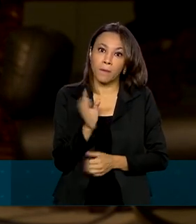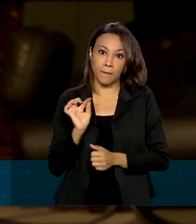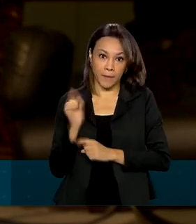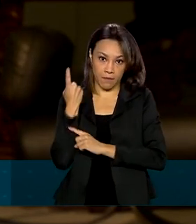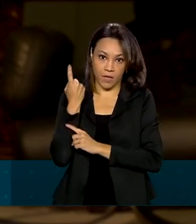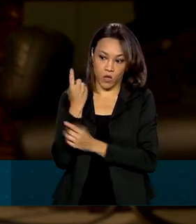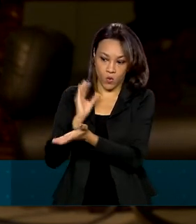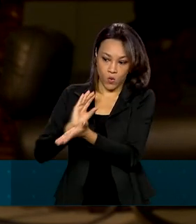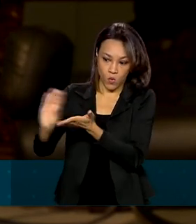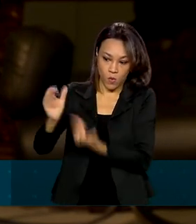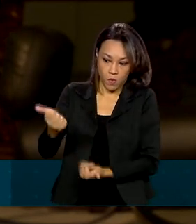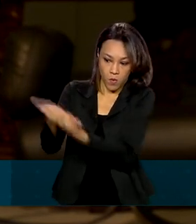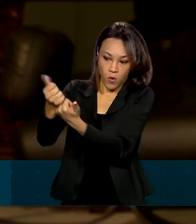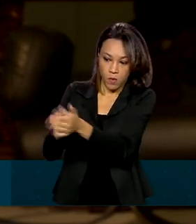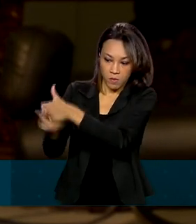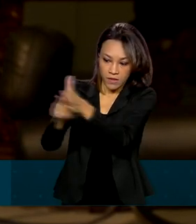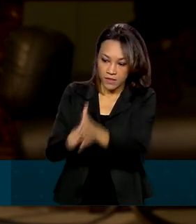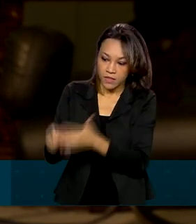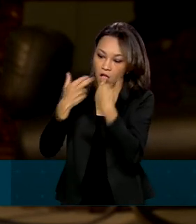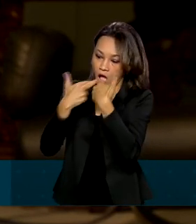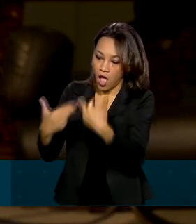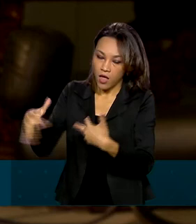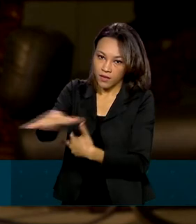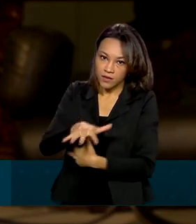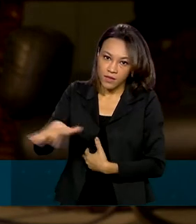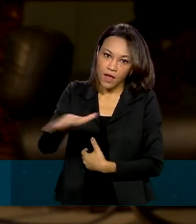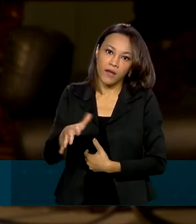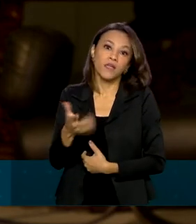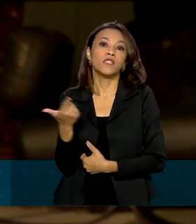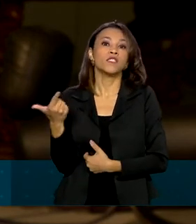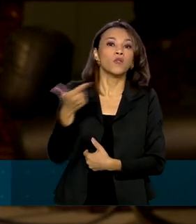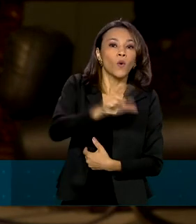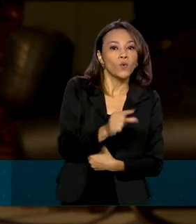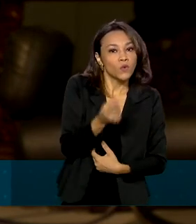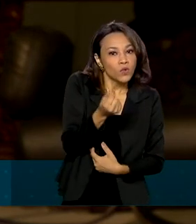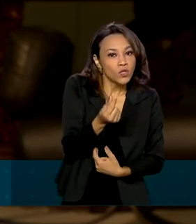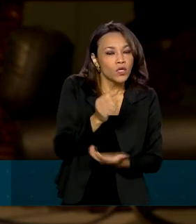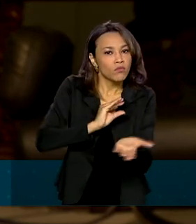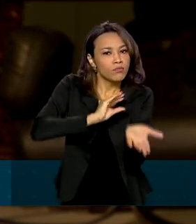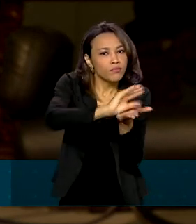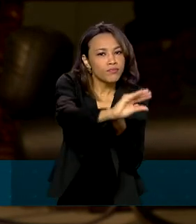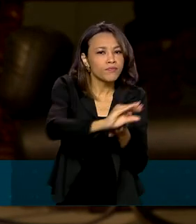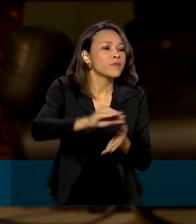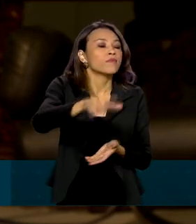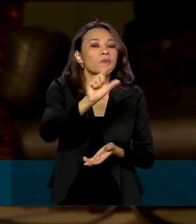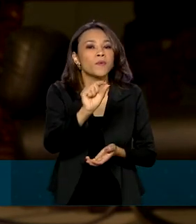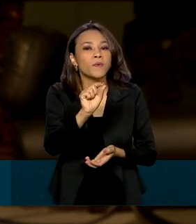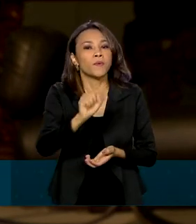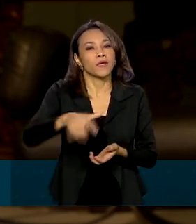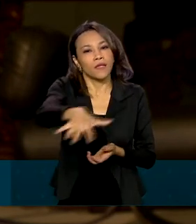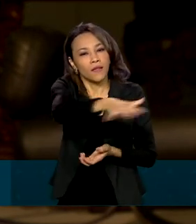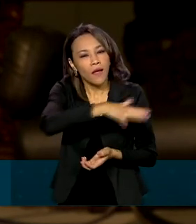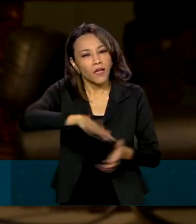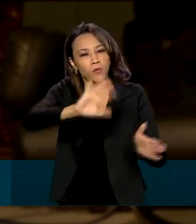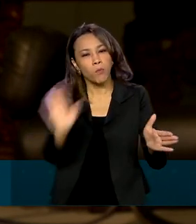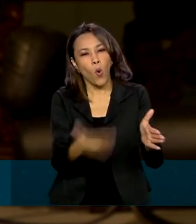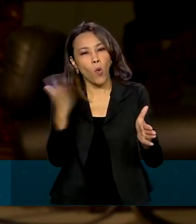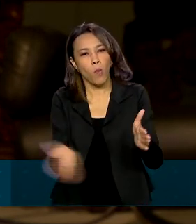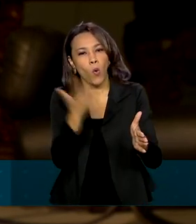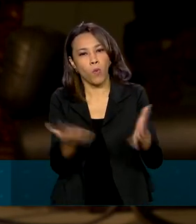na pesquisa e no desenvolvimento de inovações. E esses outros recursos, prioritariamente, foram colocados no aumento da escala de produção